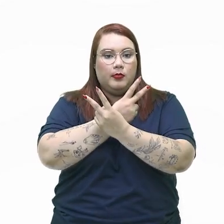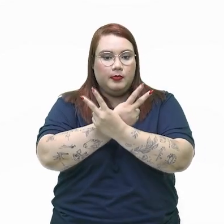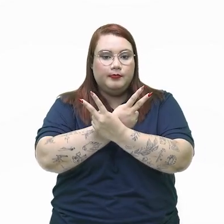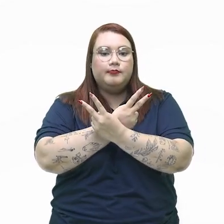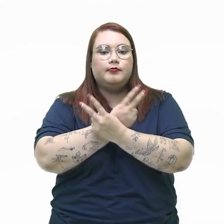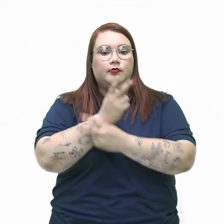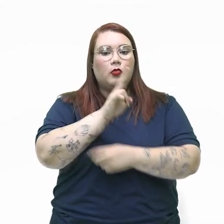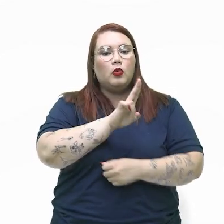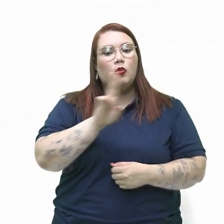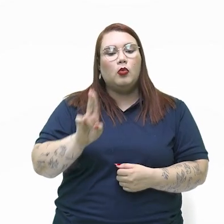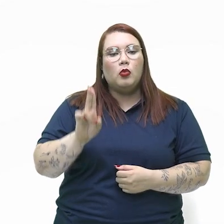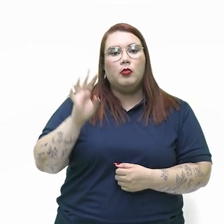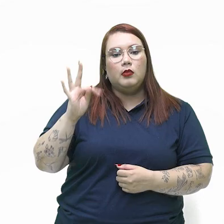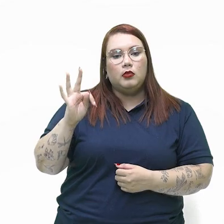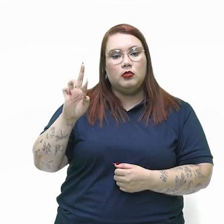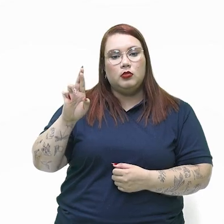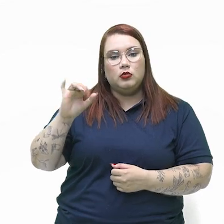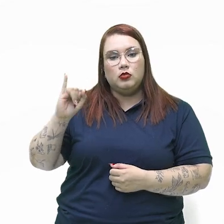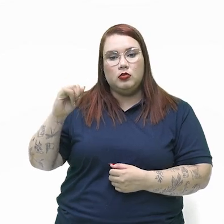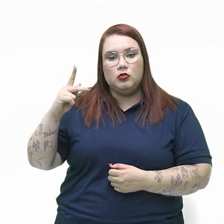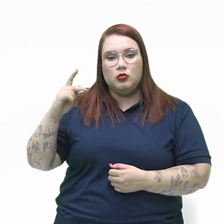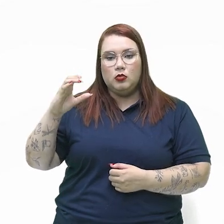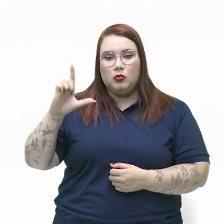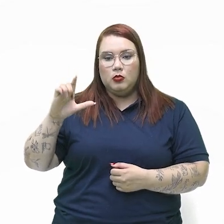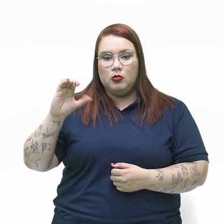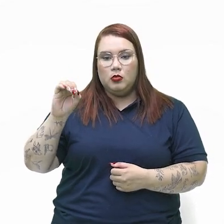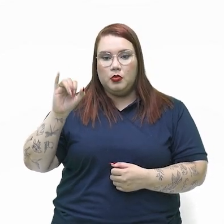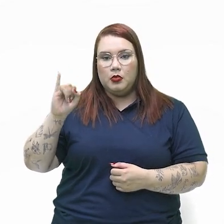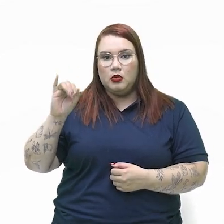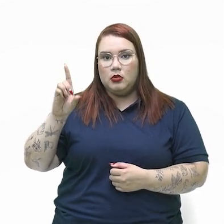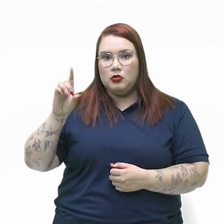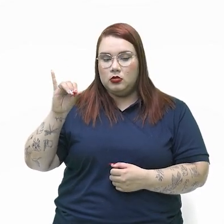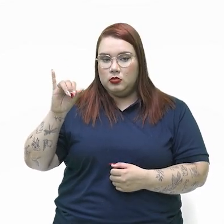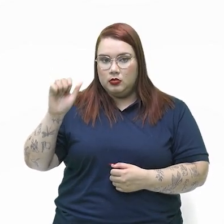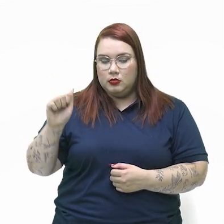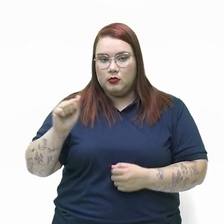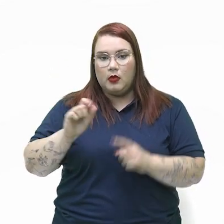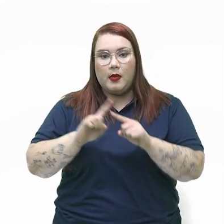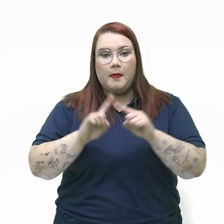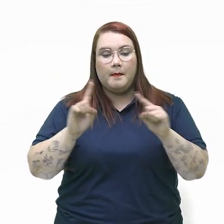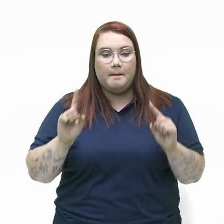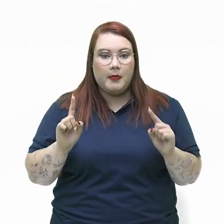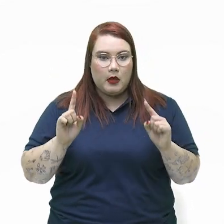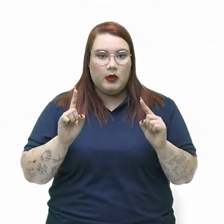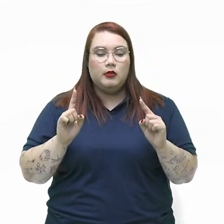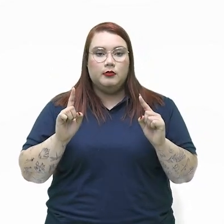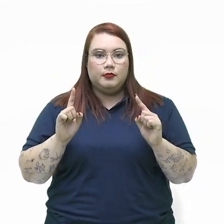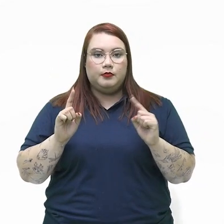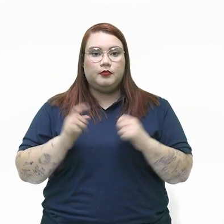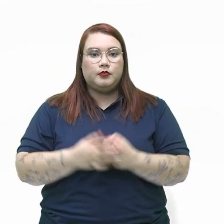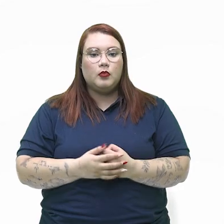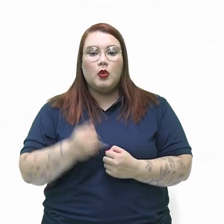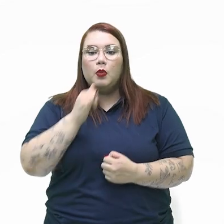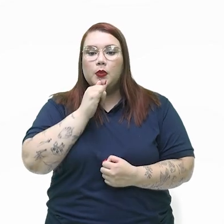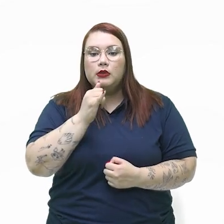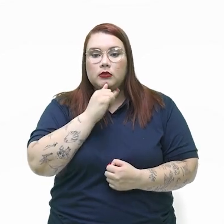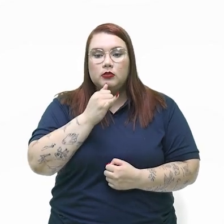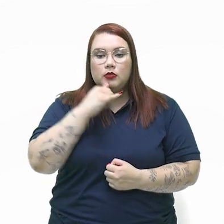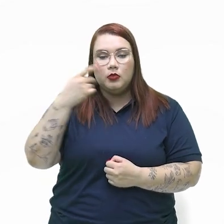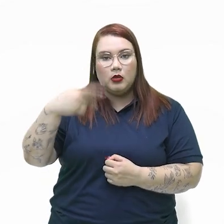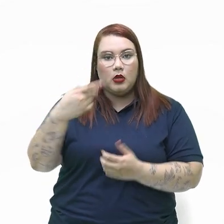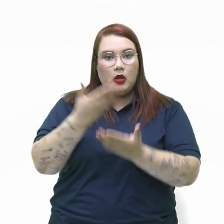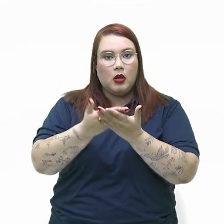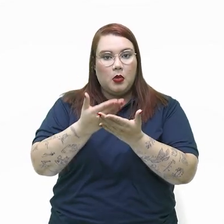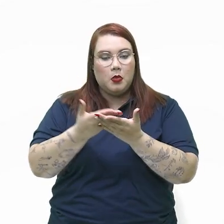conjunto cromossômico, como triploidia, por exemplo. Mas os nossos exemplos aqui da nossa